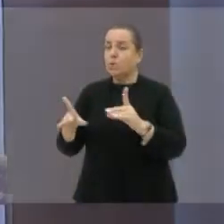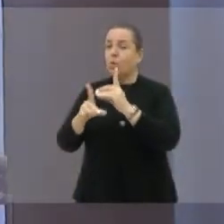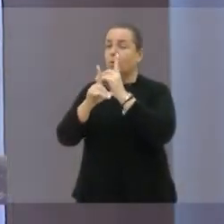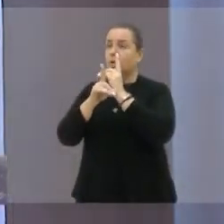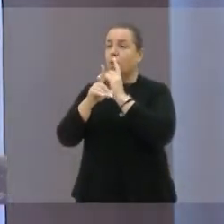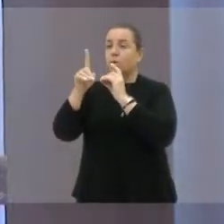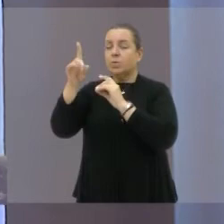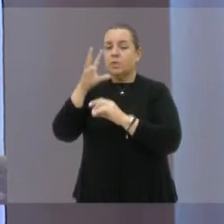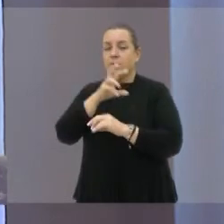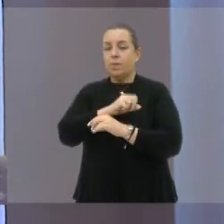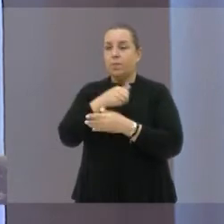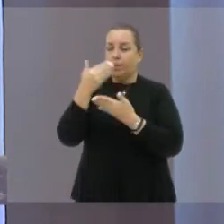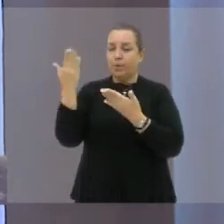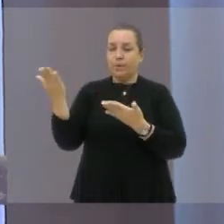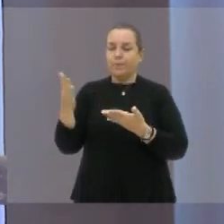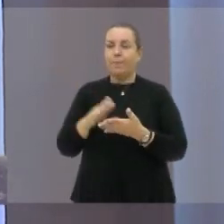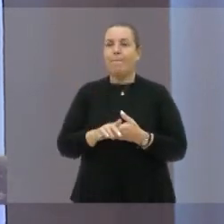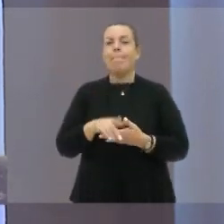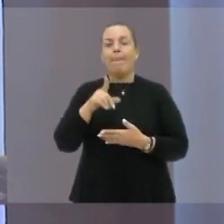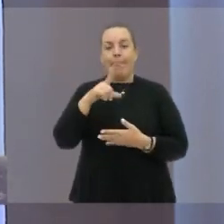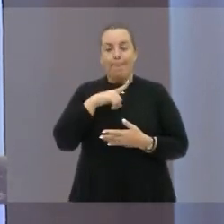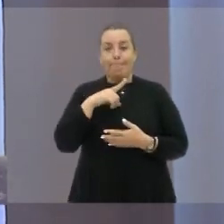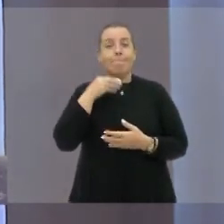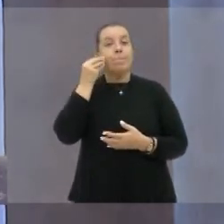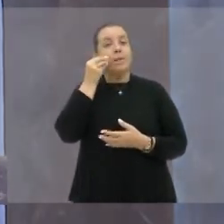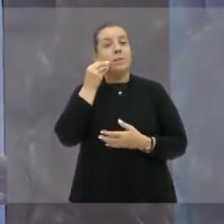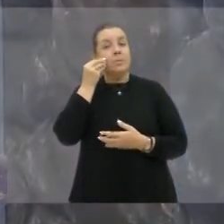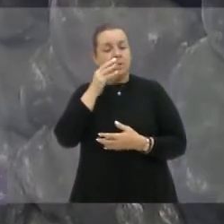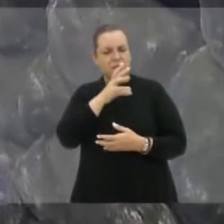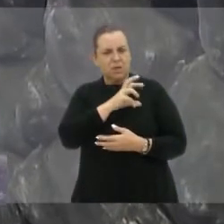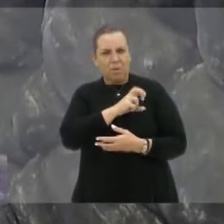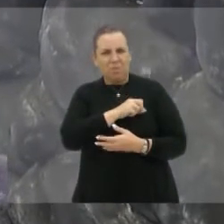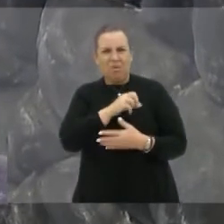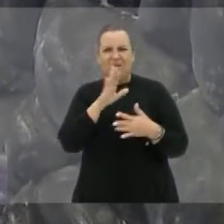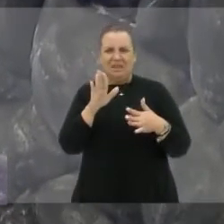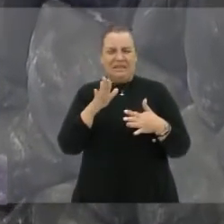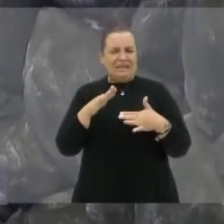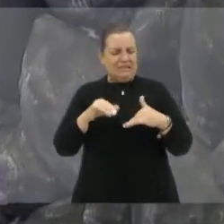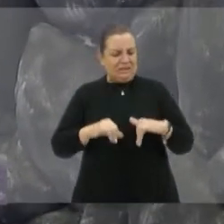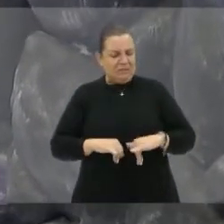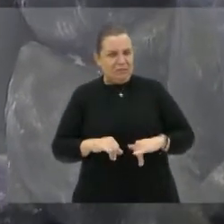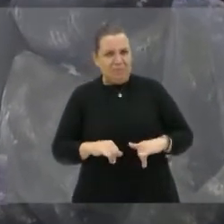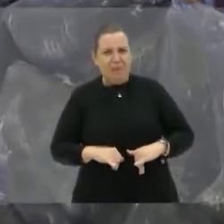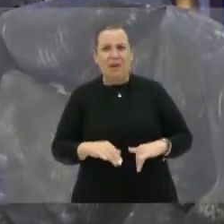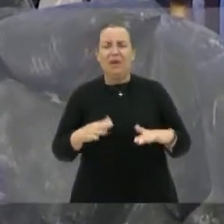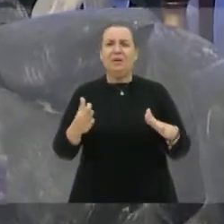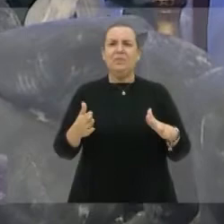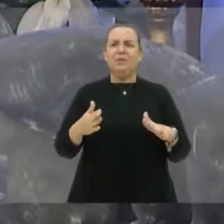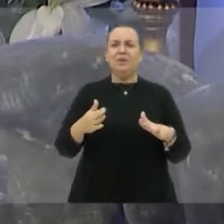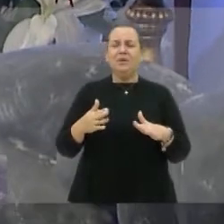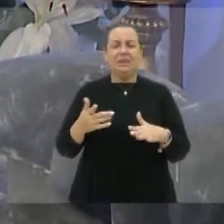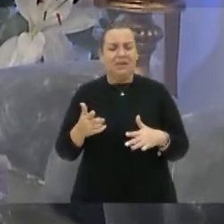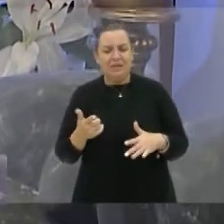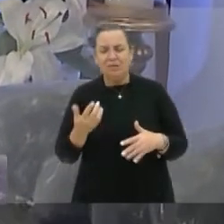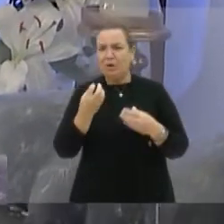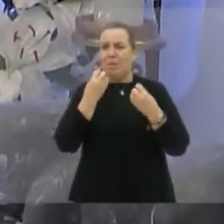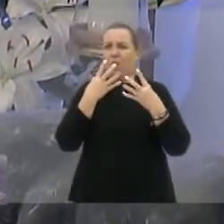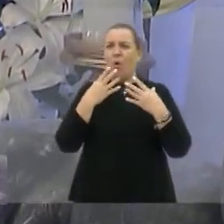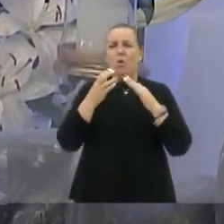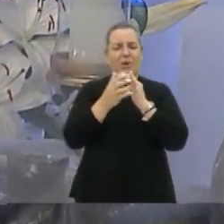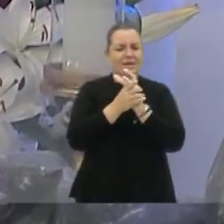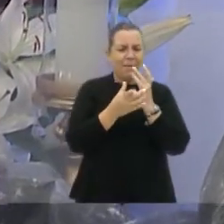Você que teve experiência de amores frustrantes na sua adolescência, na sua infância, no seu